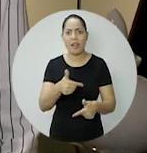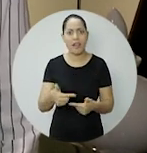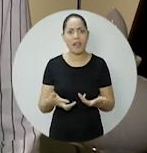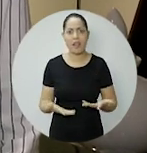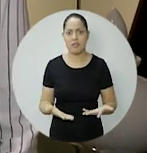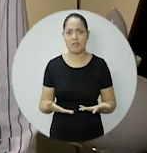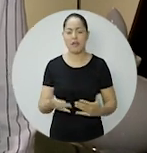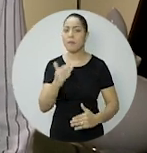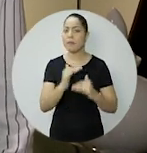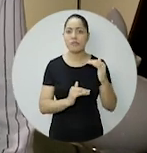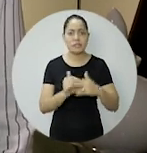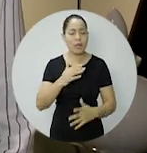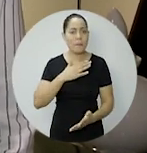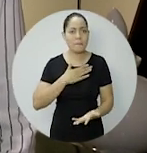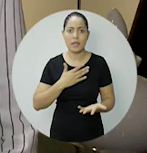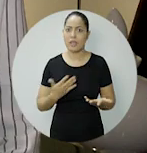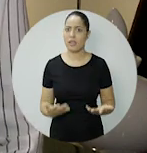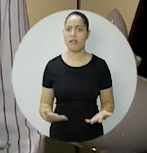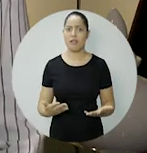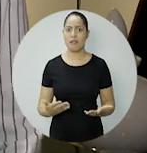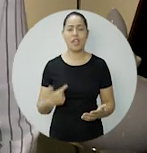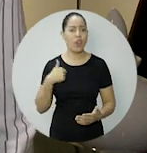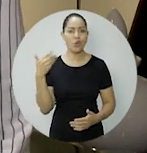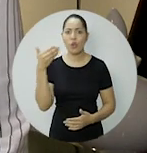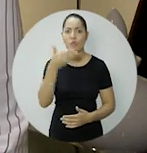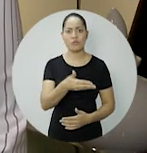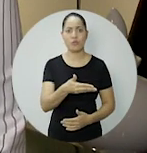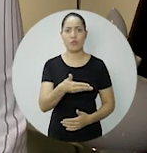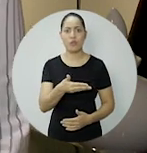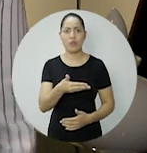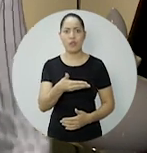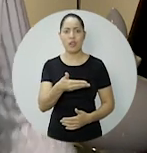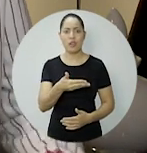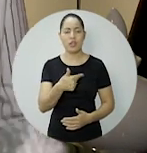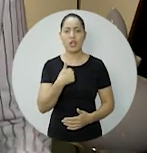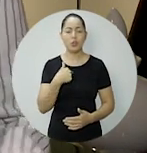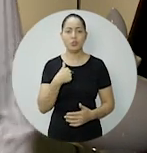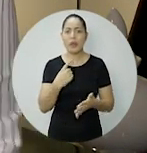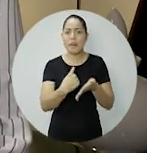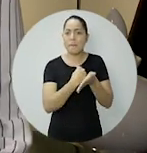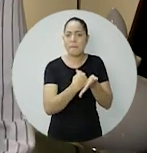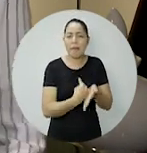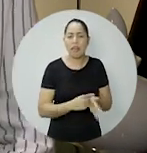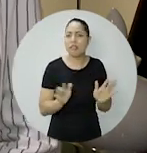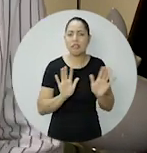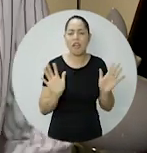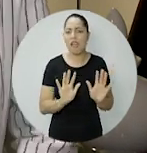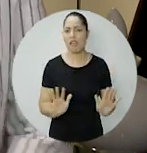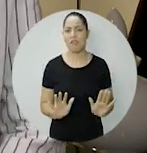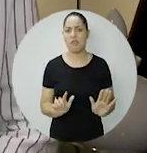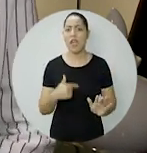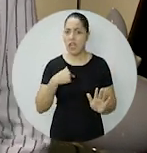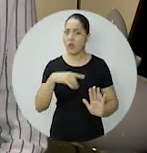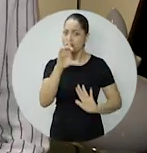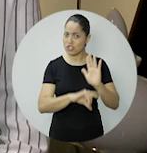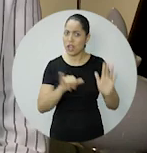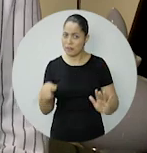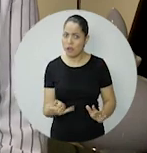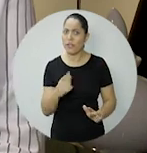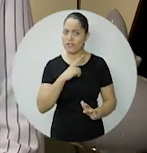eu estava exercendo a minha profissão, eu não estava ali, eu não era o objeto da investigação, eu tinha as